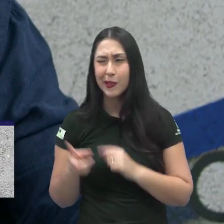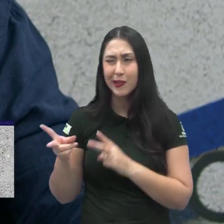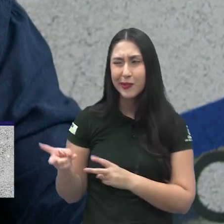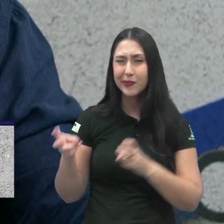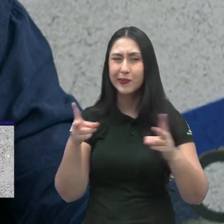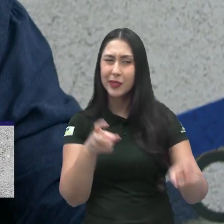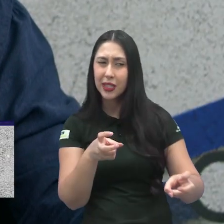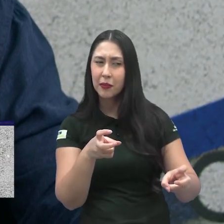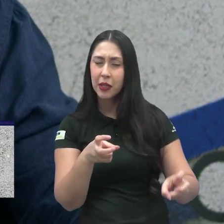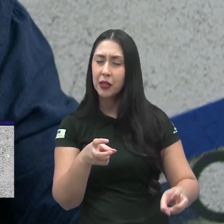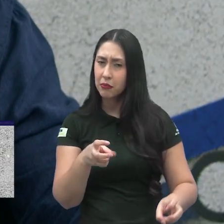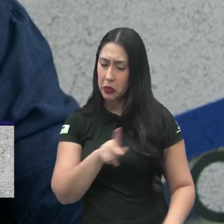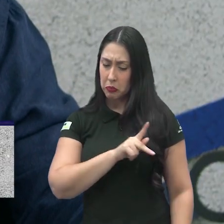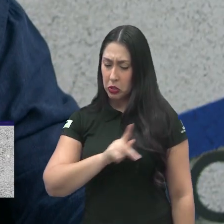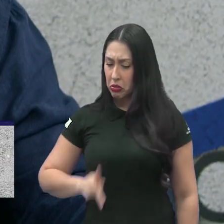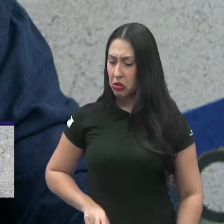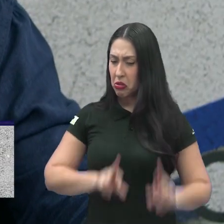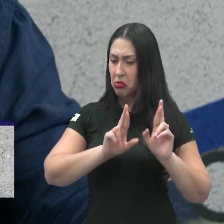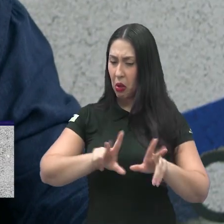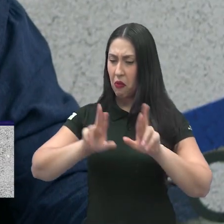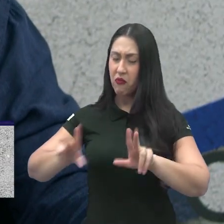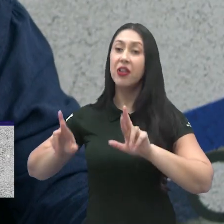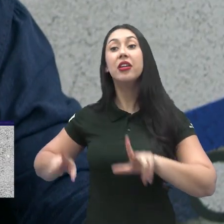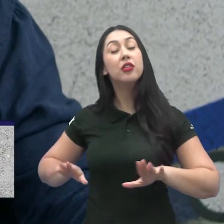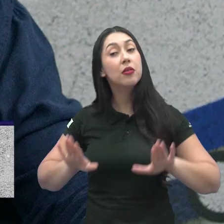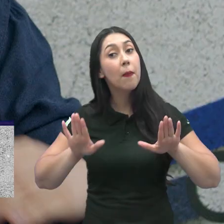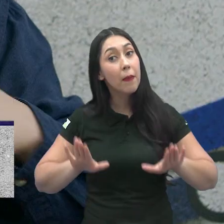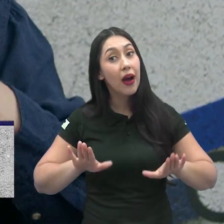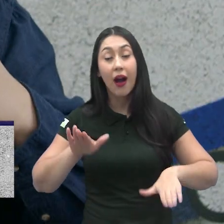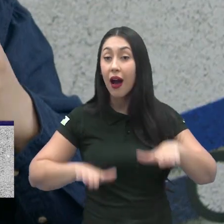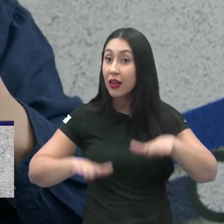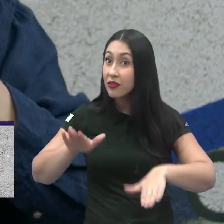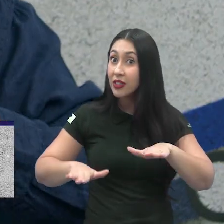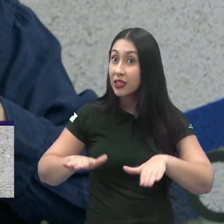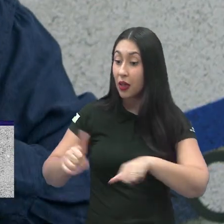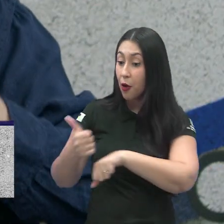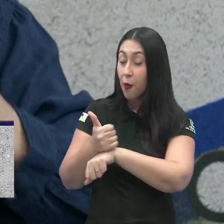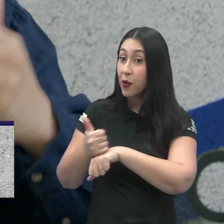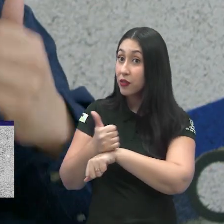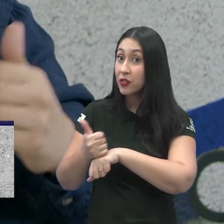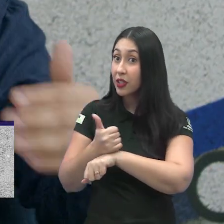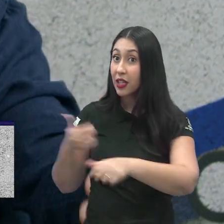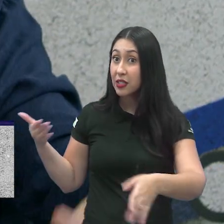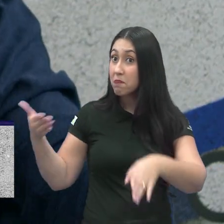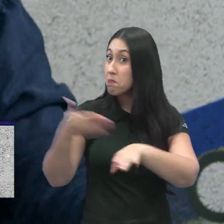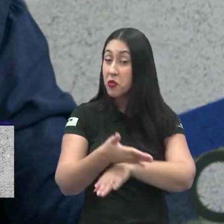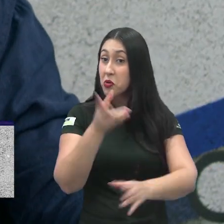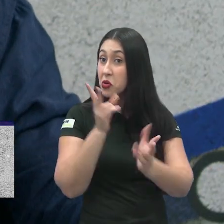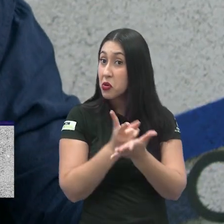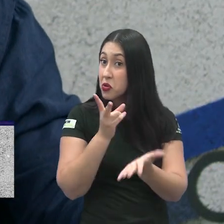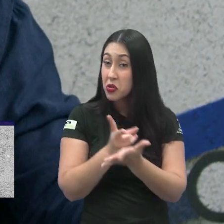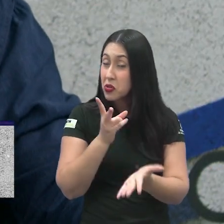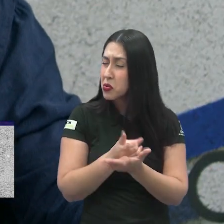vemos diferentes presidentes passando pelo Brasil e nós vemos que muitas vezes mesmo os profissionais participam em mesmas